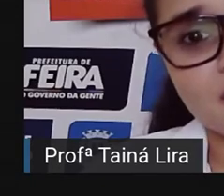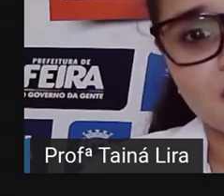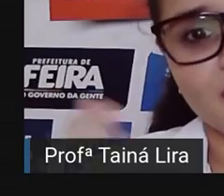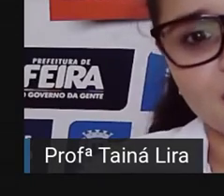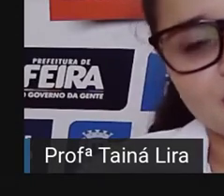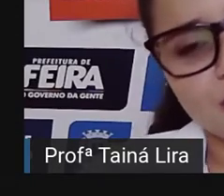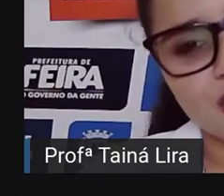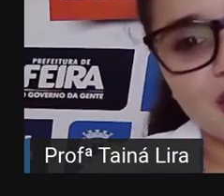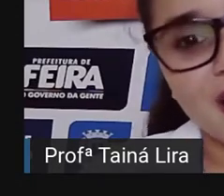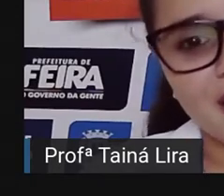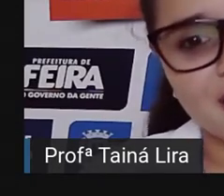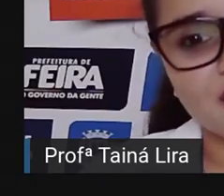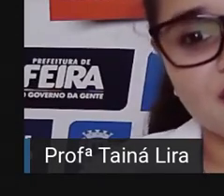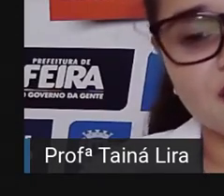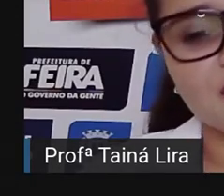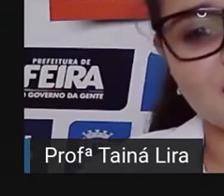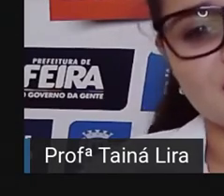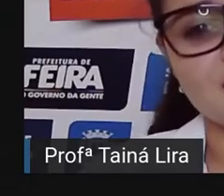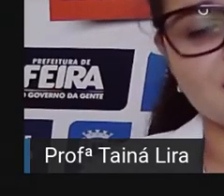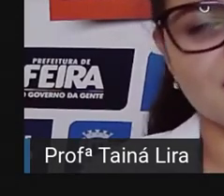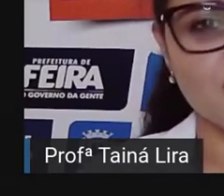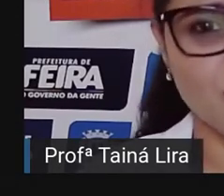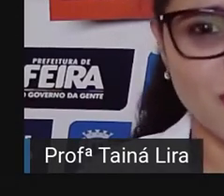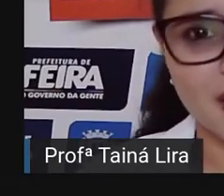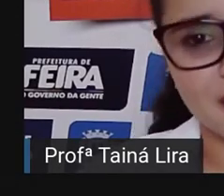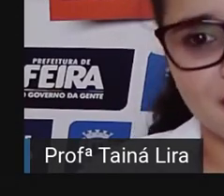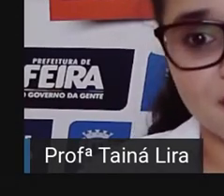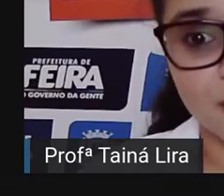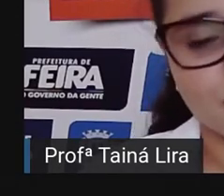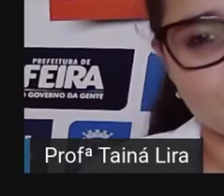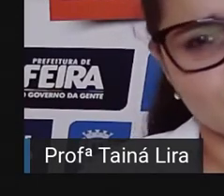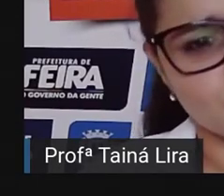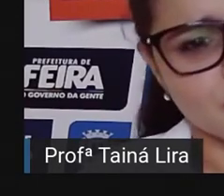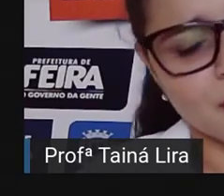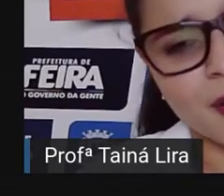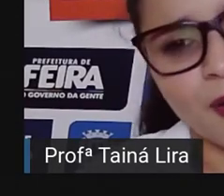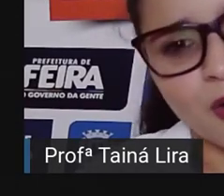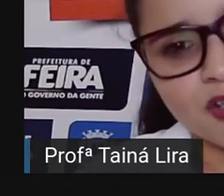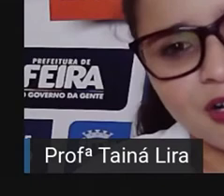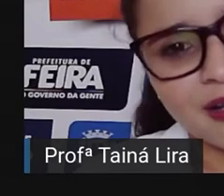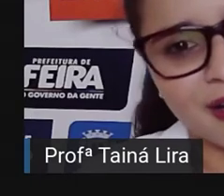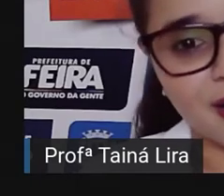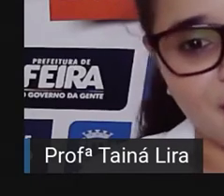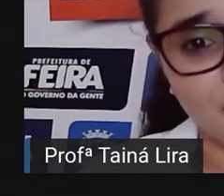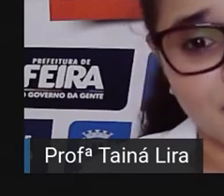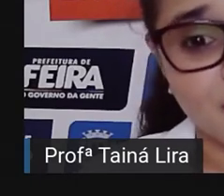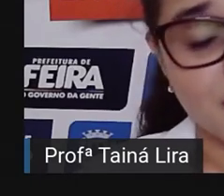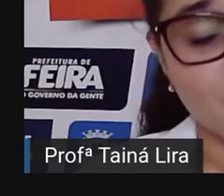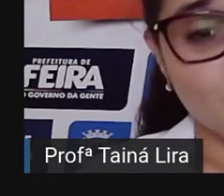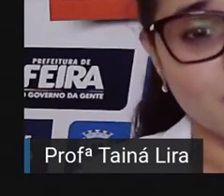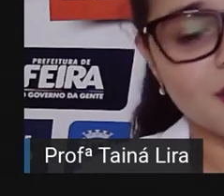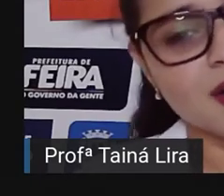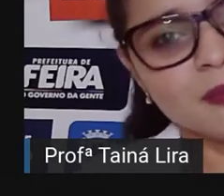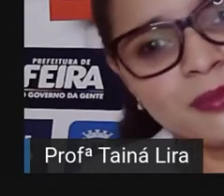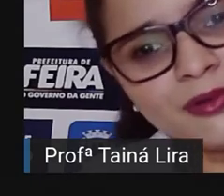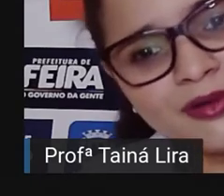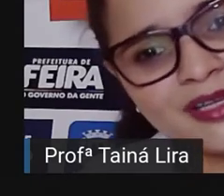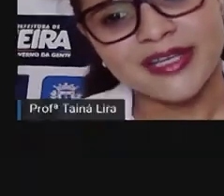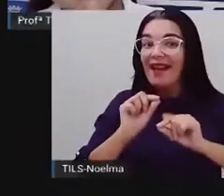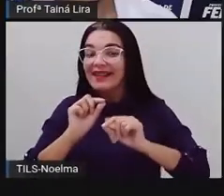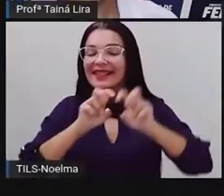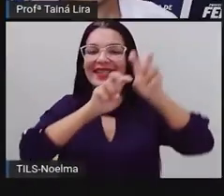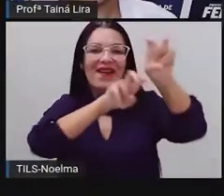e a nossa aula de hoje é na área de ciências humanas viu nosso tema hoje é que legal o